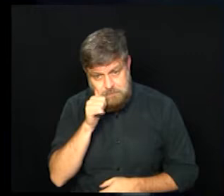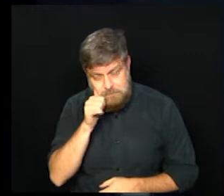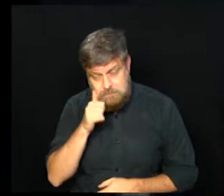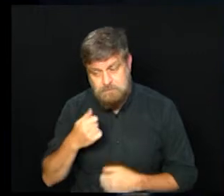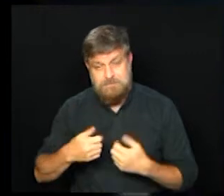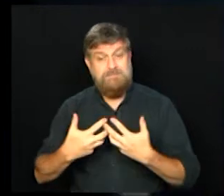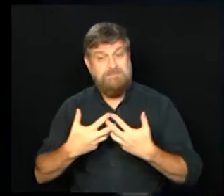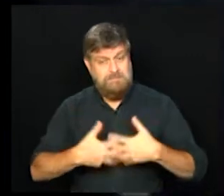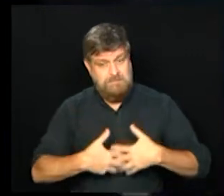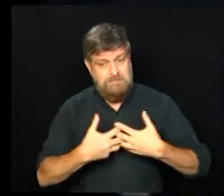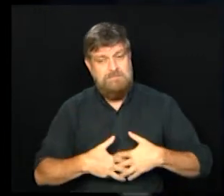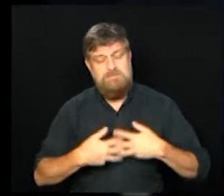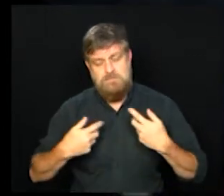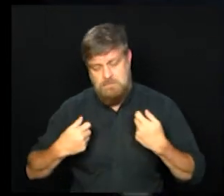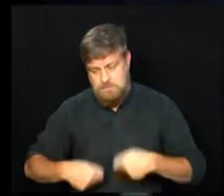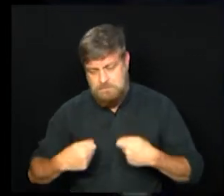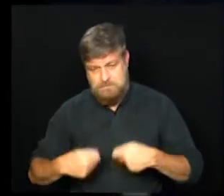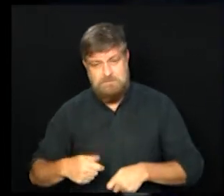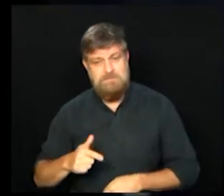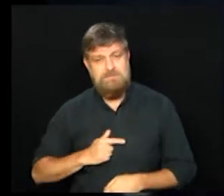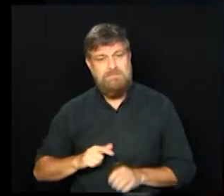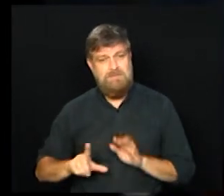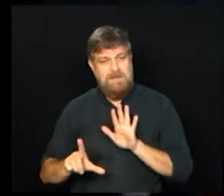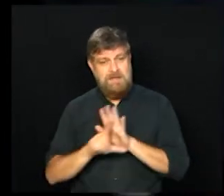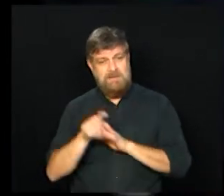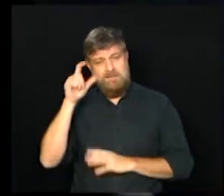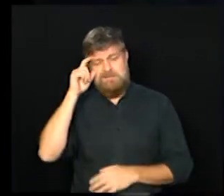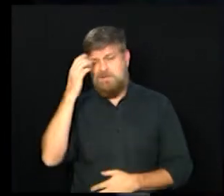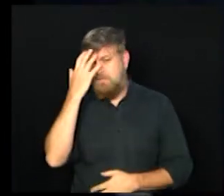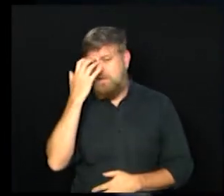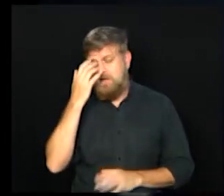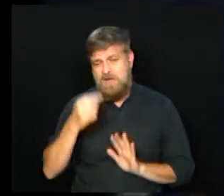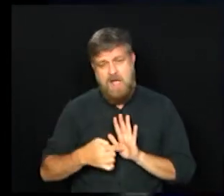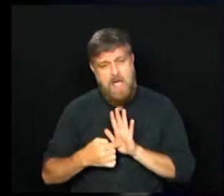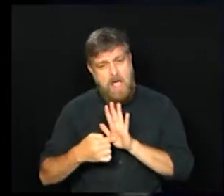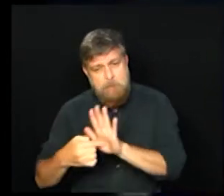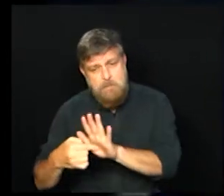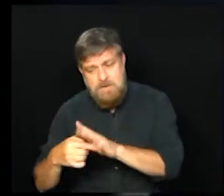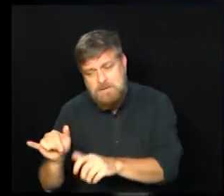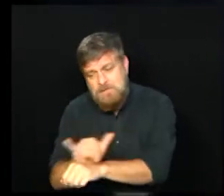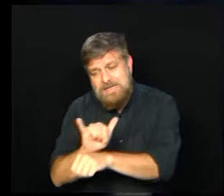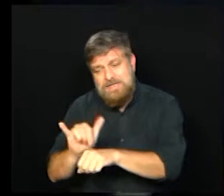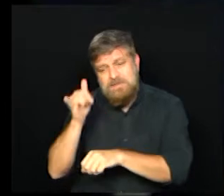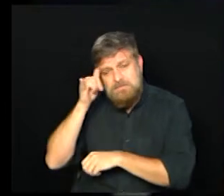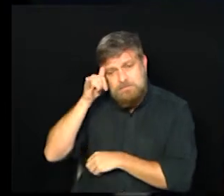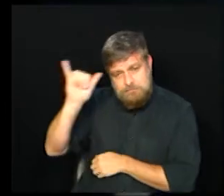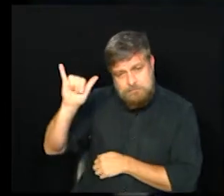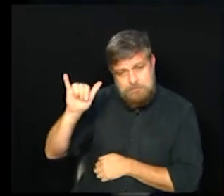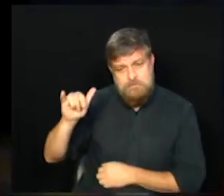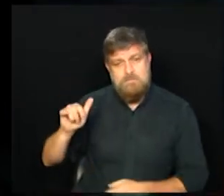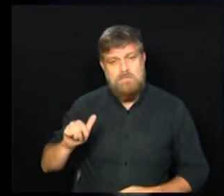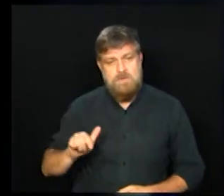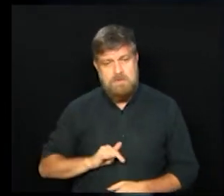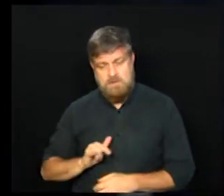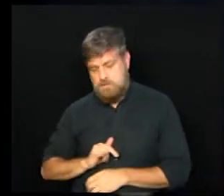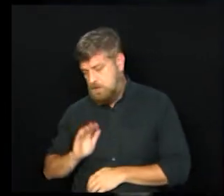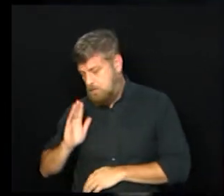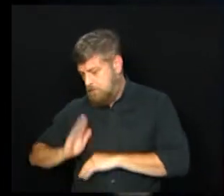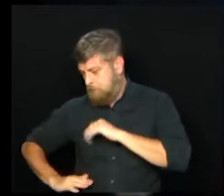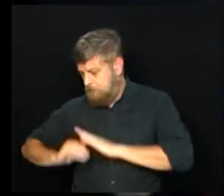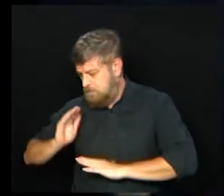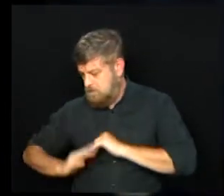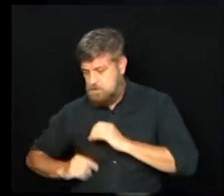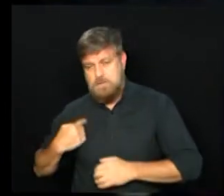que né, a Lei Maria da Penha segue um caminho de prevenção, e isso é um ato que a gente